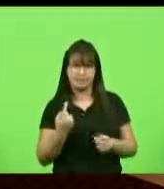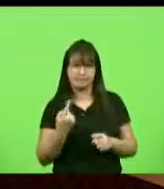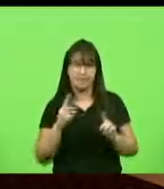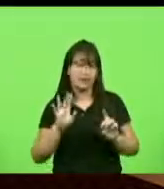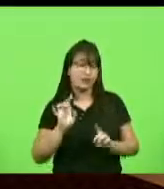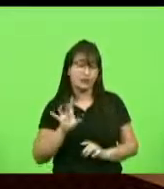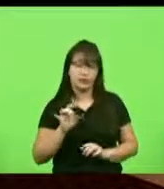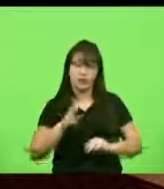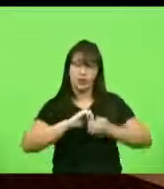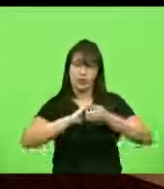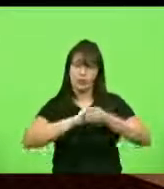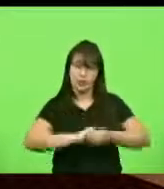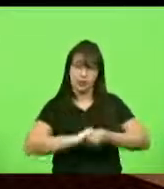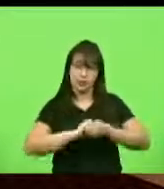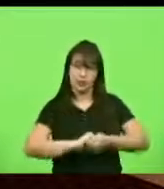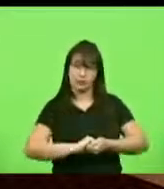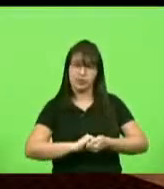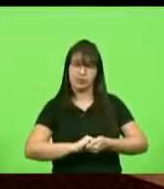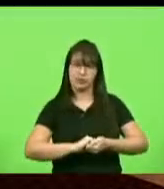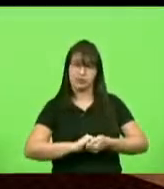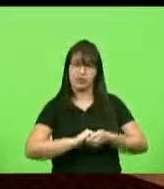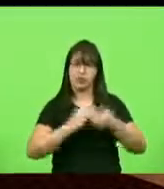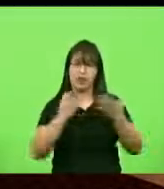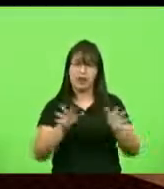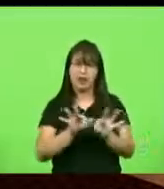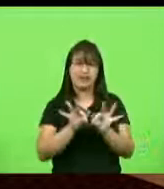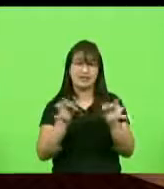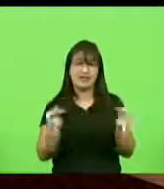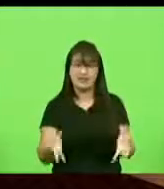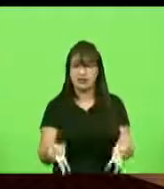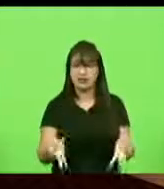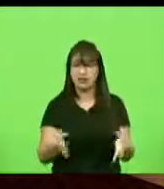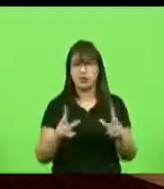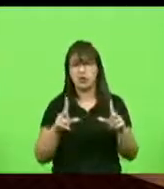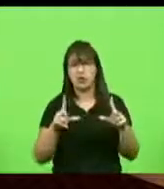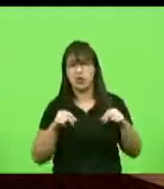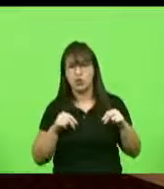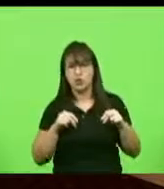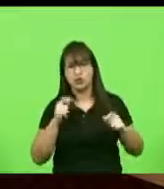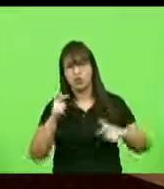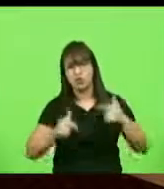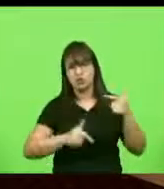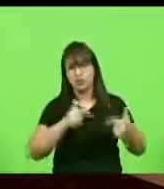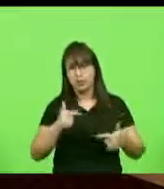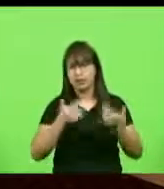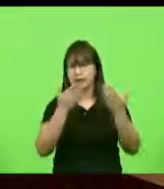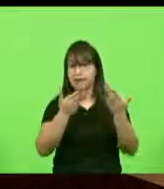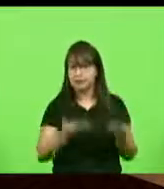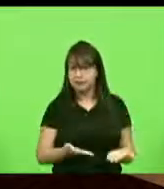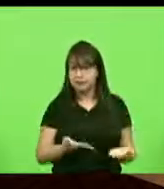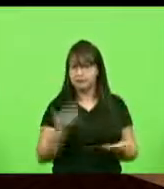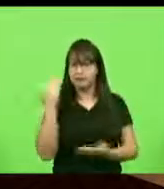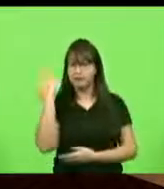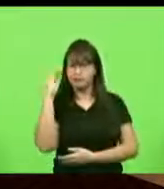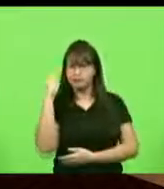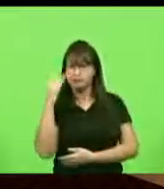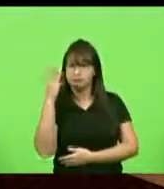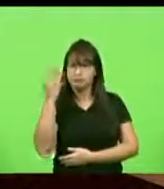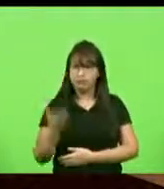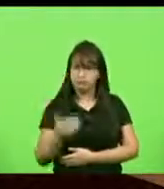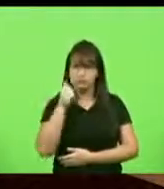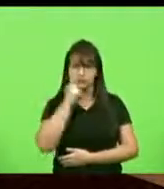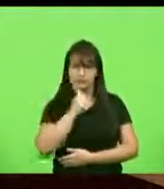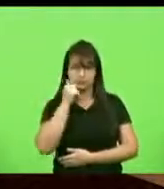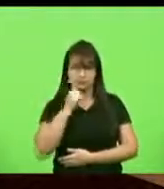que está sendo feito, é um gesto simples de reconhecimento pelo trabalho, no entendimento da deputada,